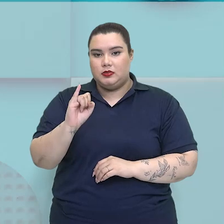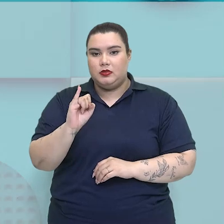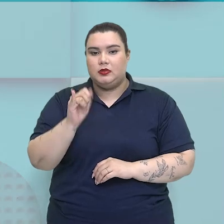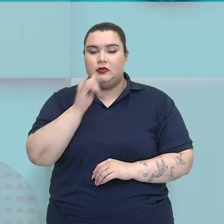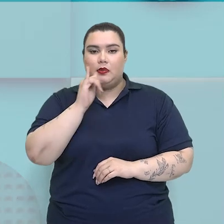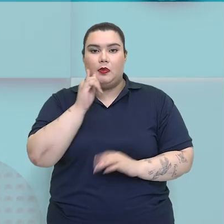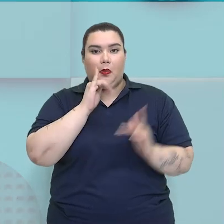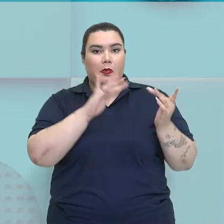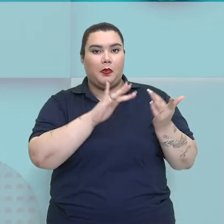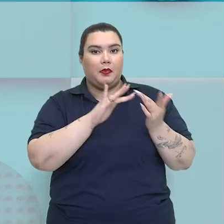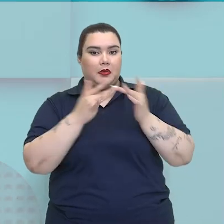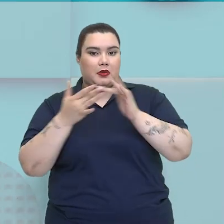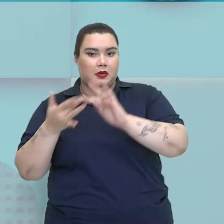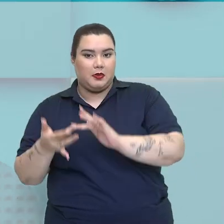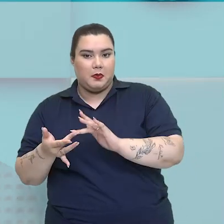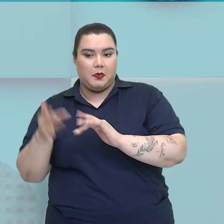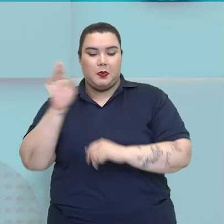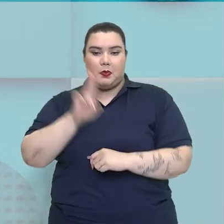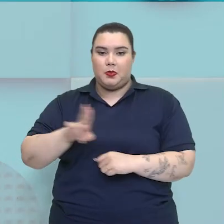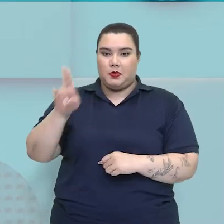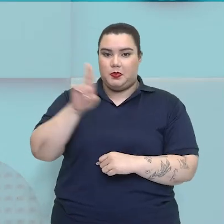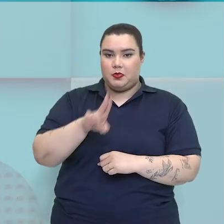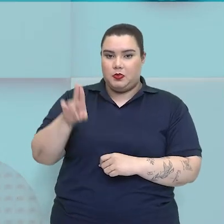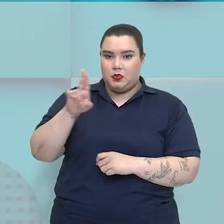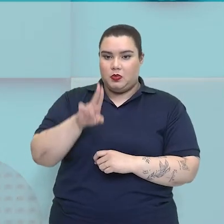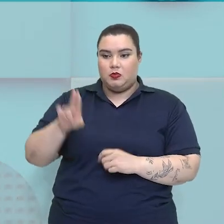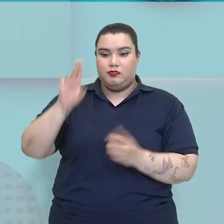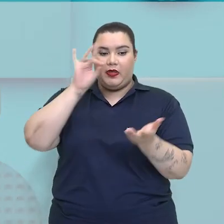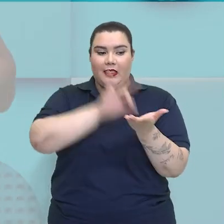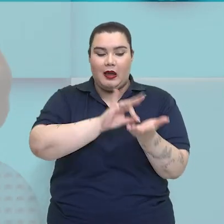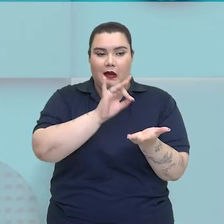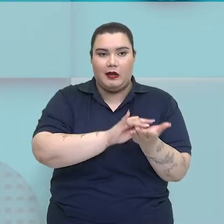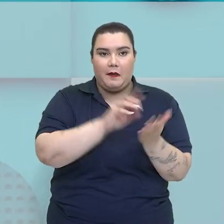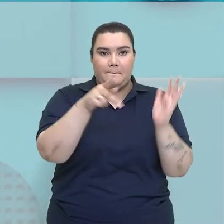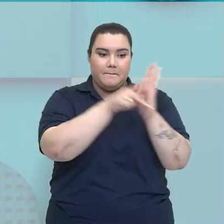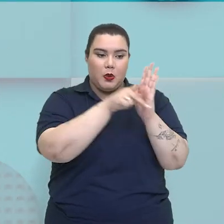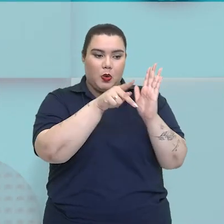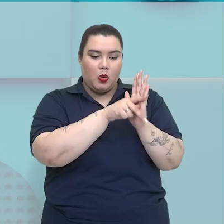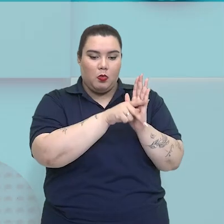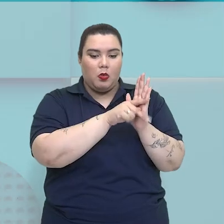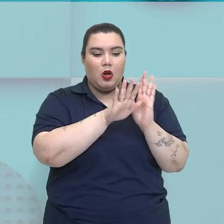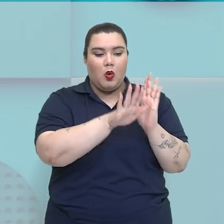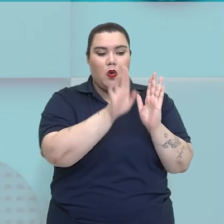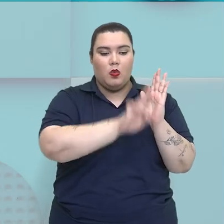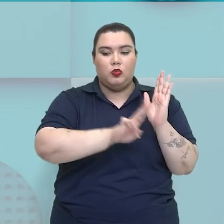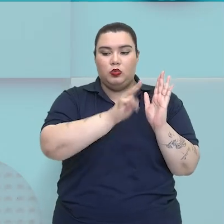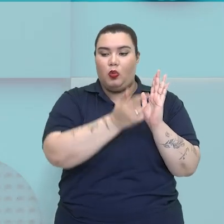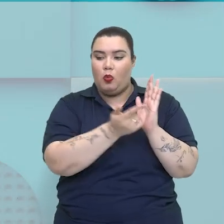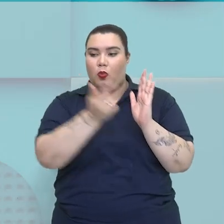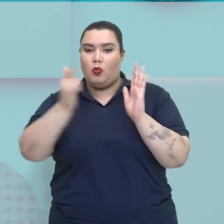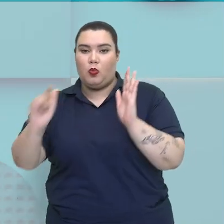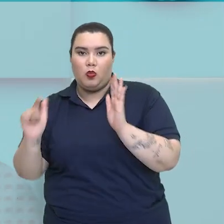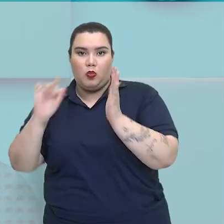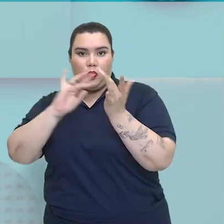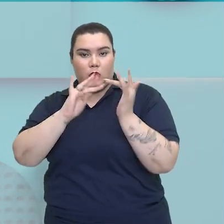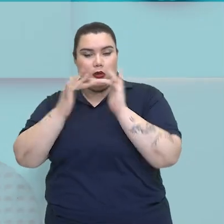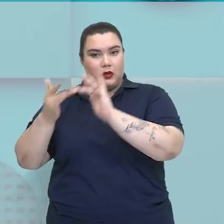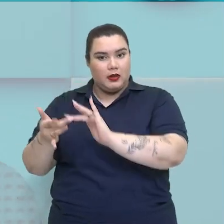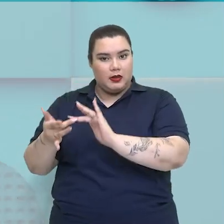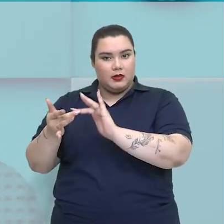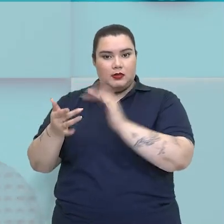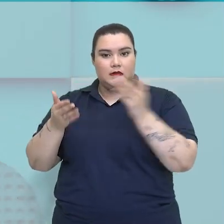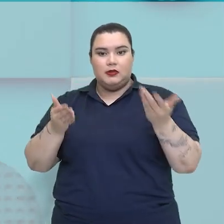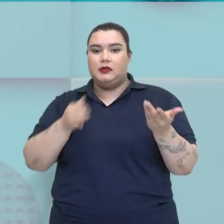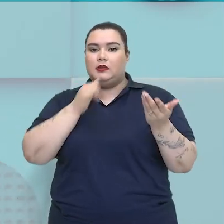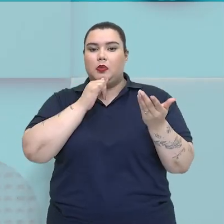de um contexto usual, de um contexto real, e insiro noutra situação, aqui no